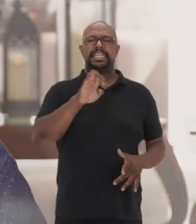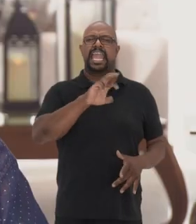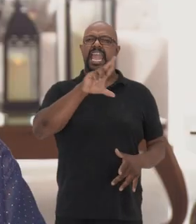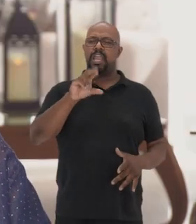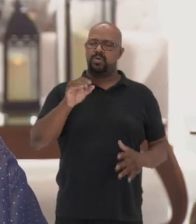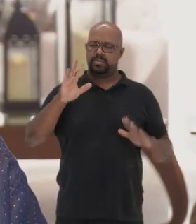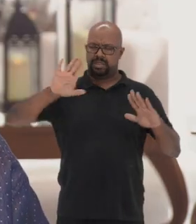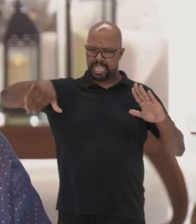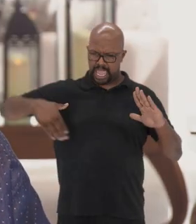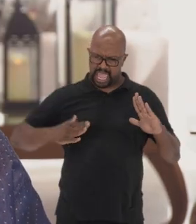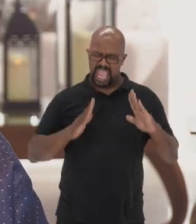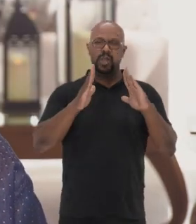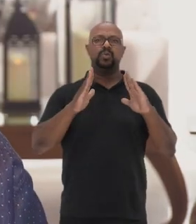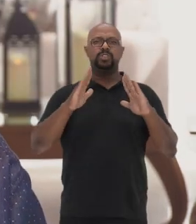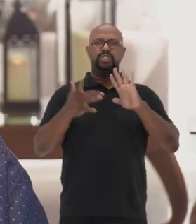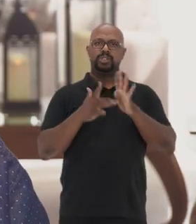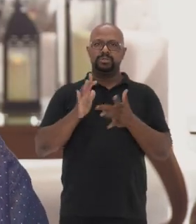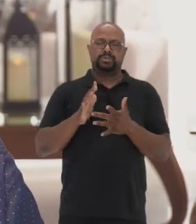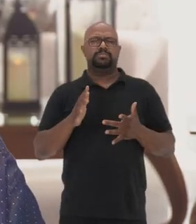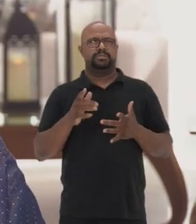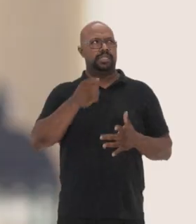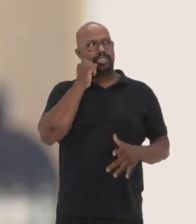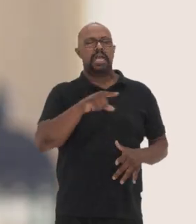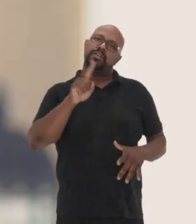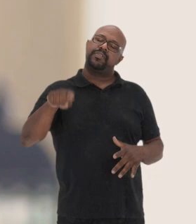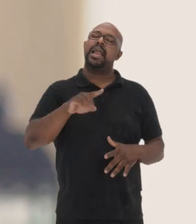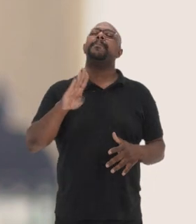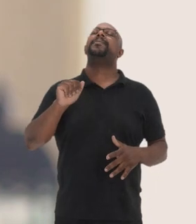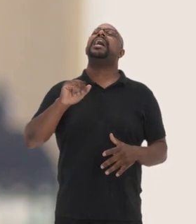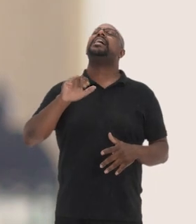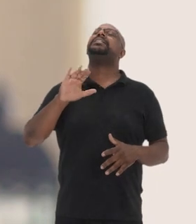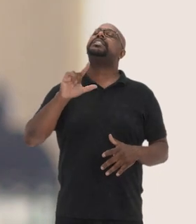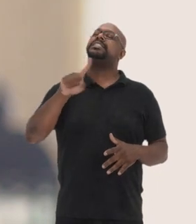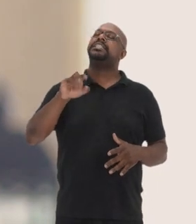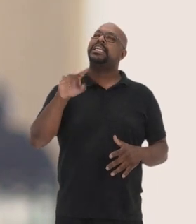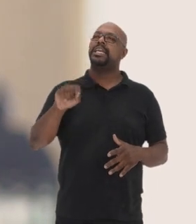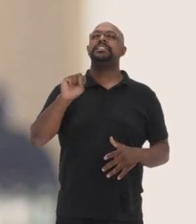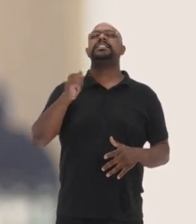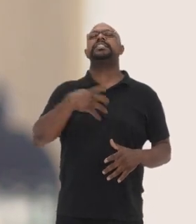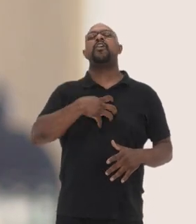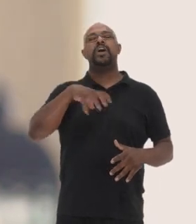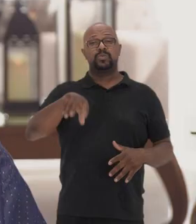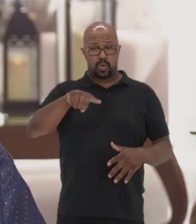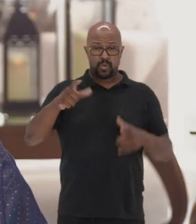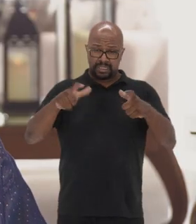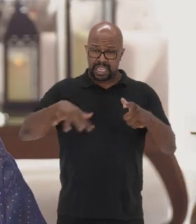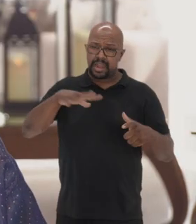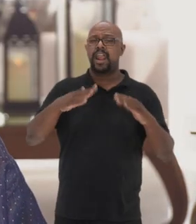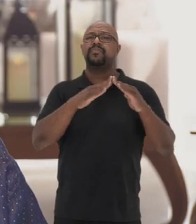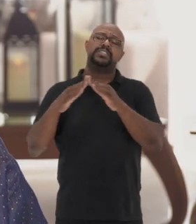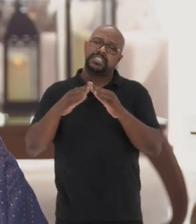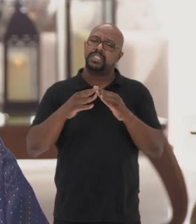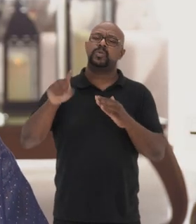Onde fica a atual Catedral Basílica de Salvador o terreno escolhido pelo Padre Manuel da Nóbrega era vizinho de uma